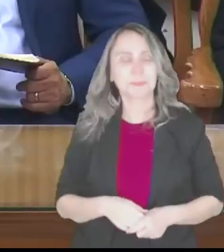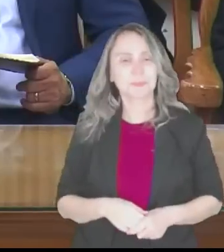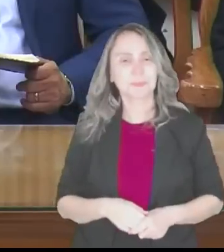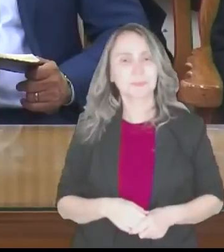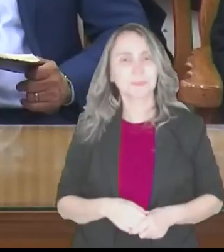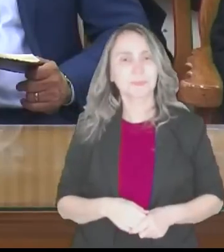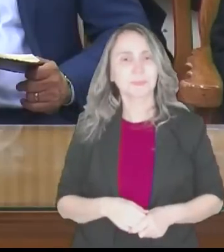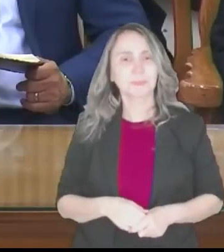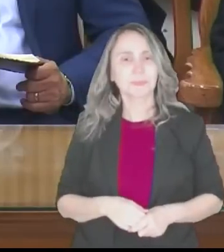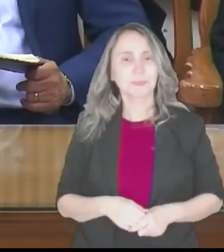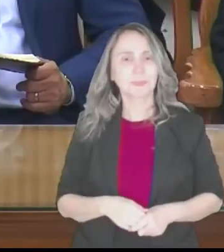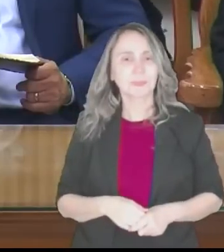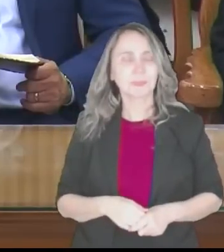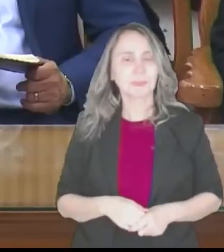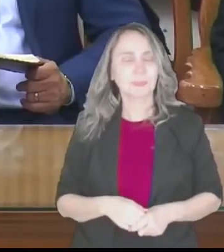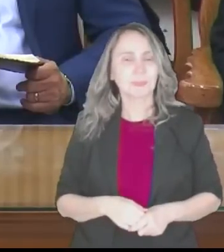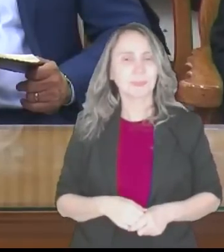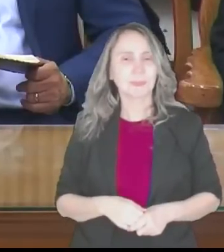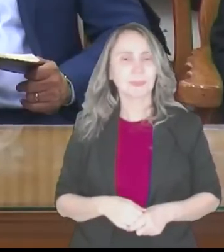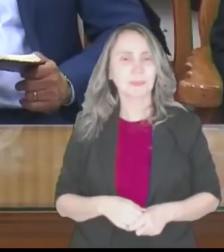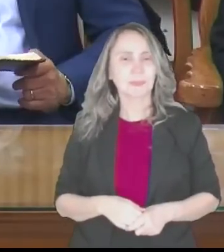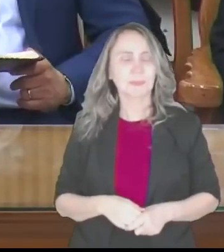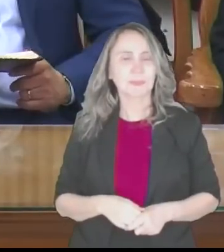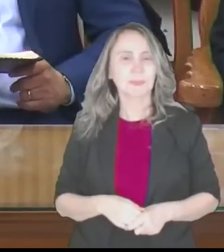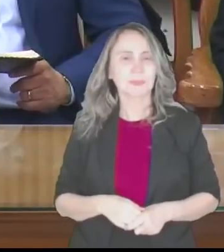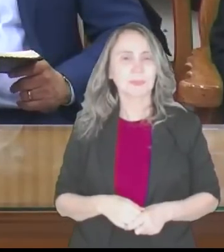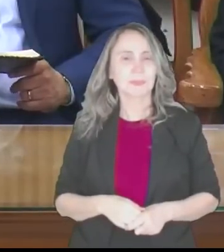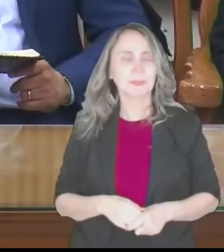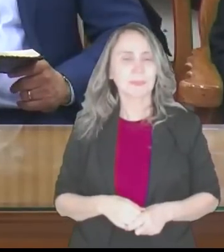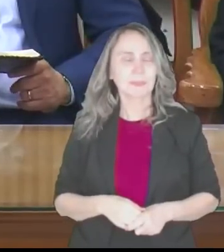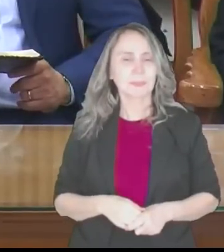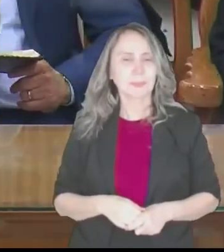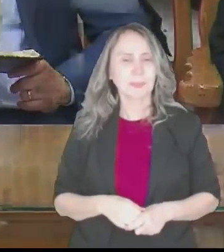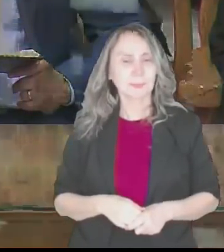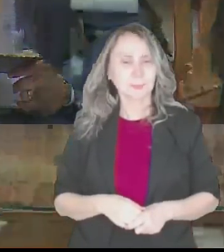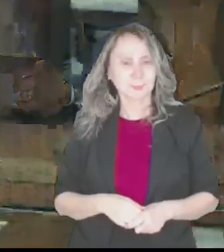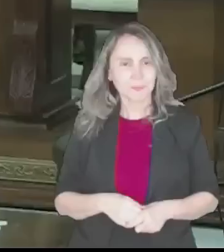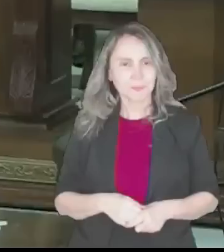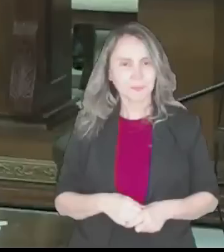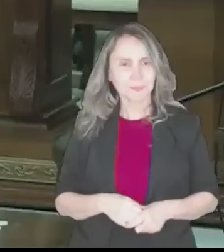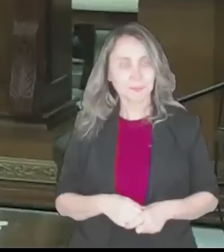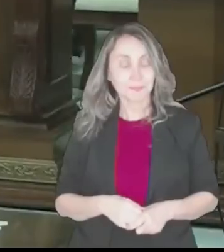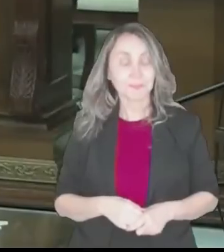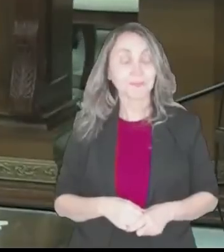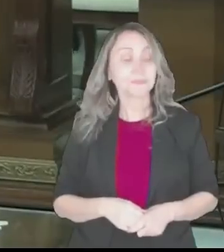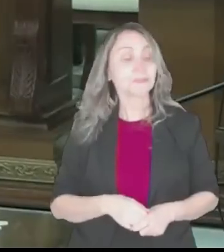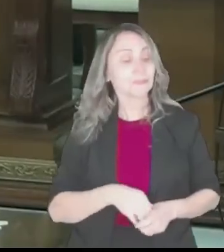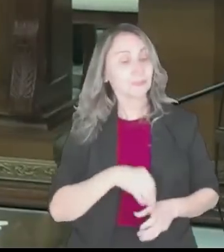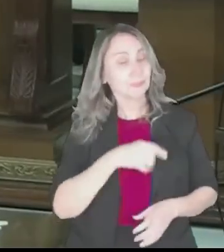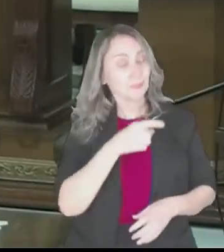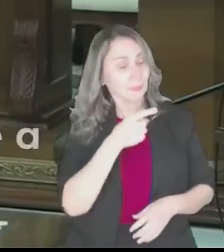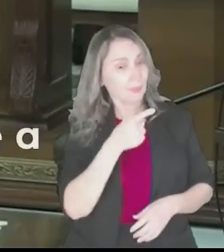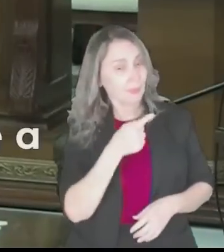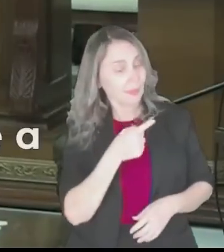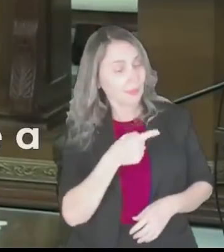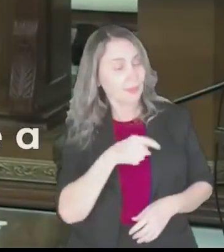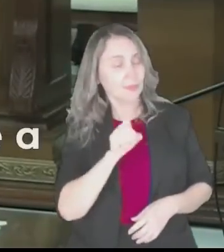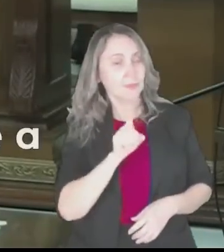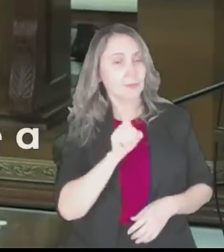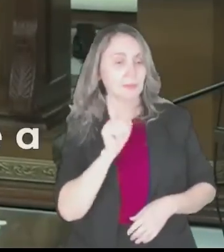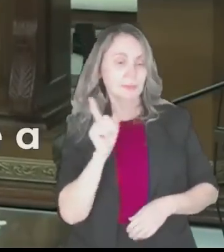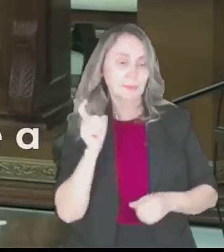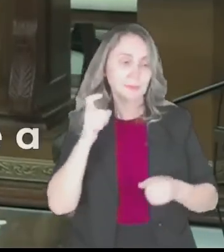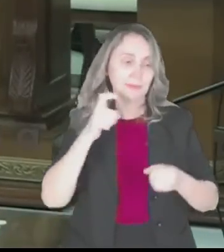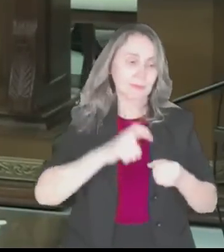Prossiga. Glória a Deus. Prossiga a tela. Vai, dize-lhes, tornai-vos as vossas